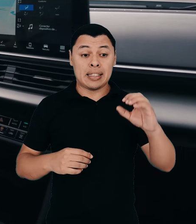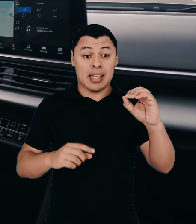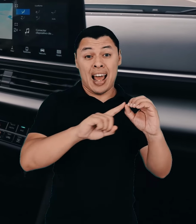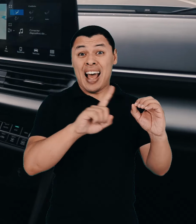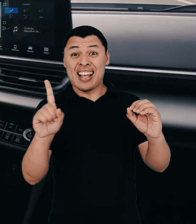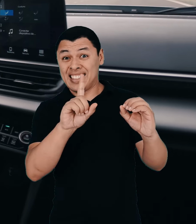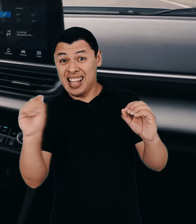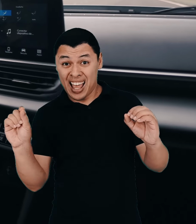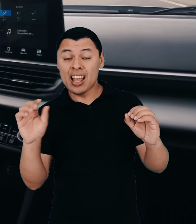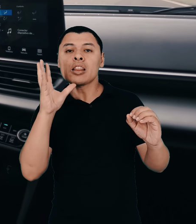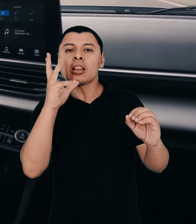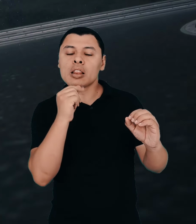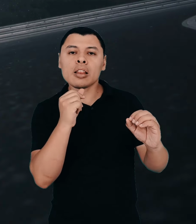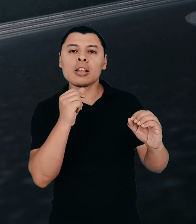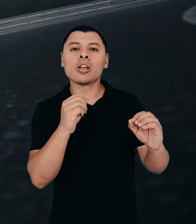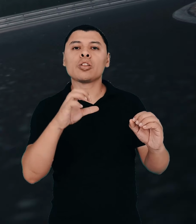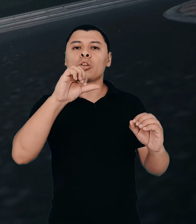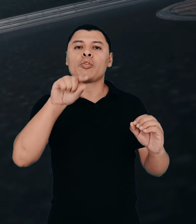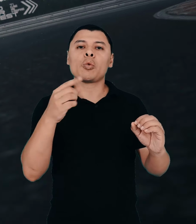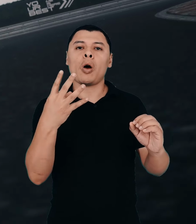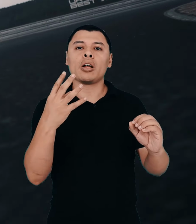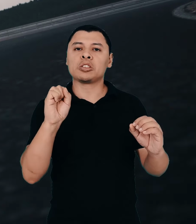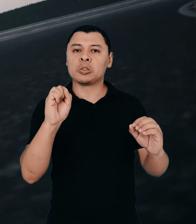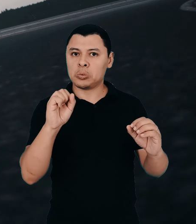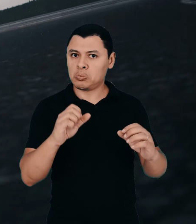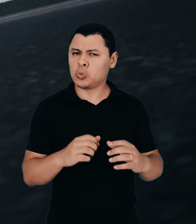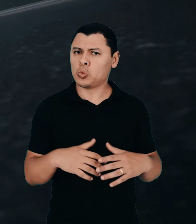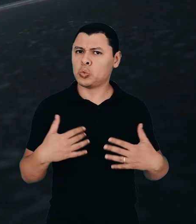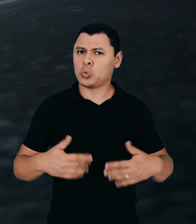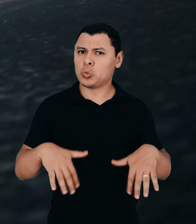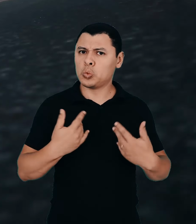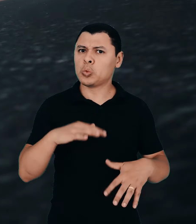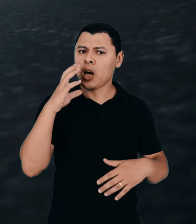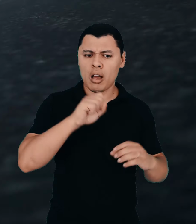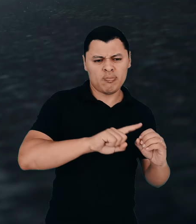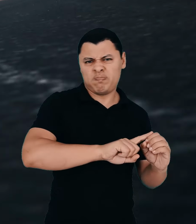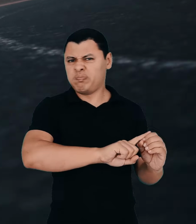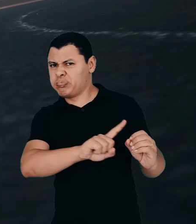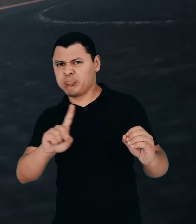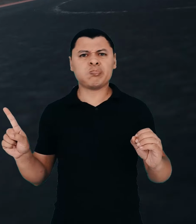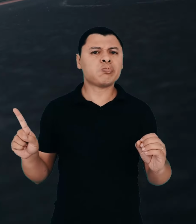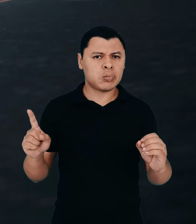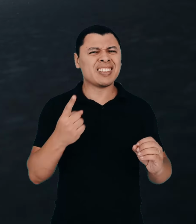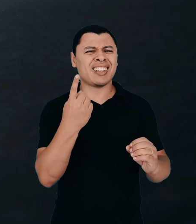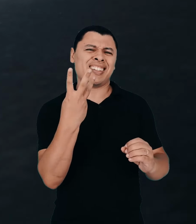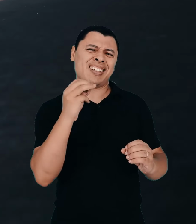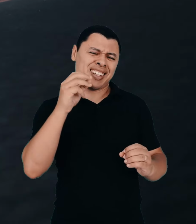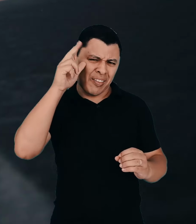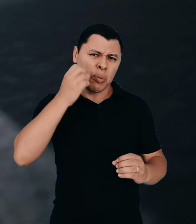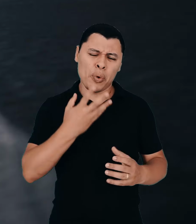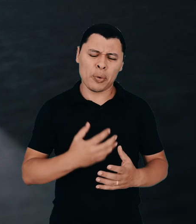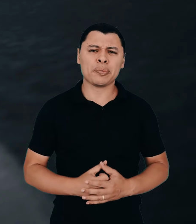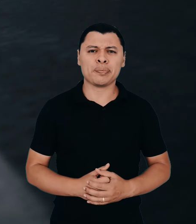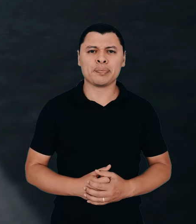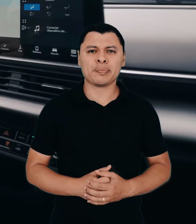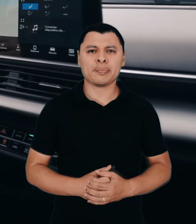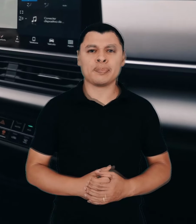deram 9,4 segundos, então é uma excelente marca aí para um veículo de 130 cavalos. Peso a gente não sabe, mas números muito